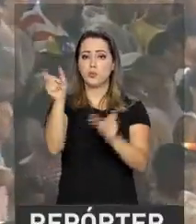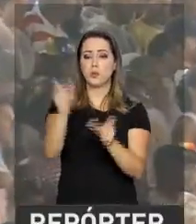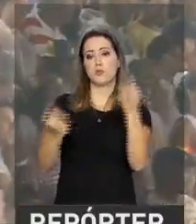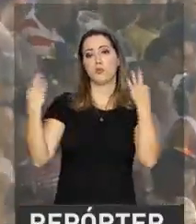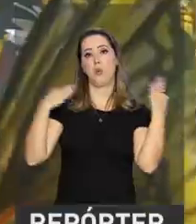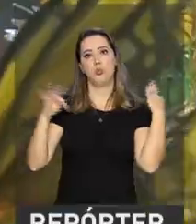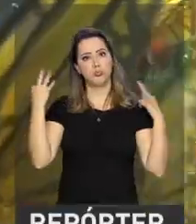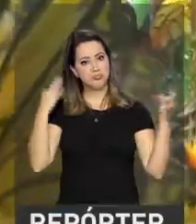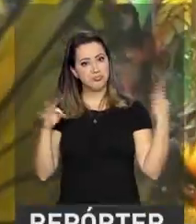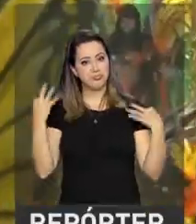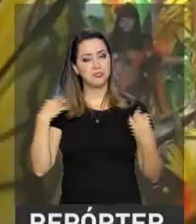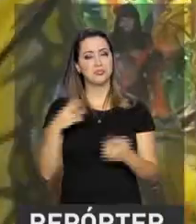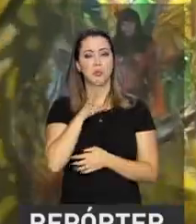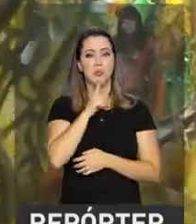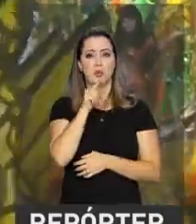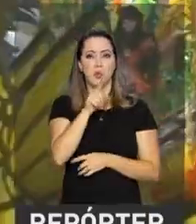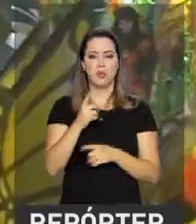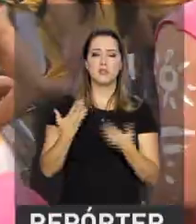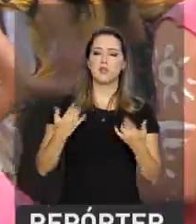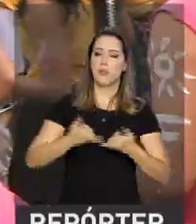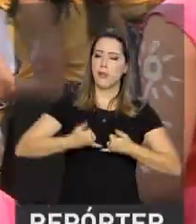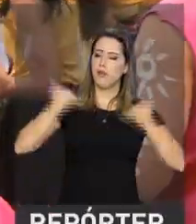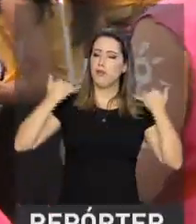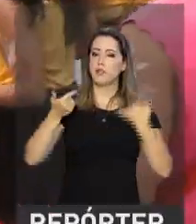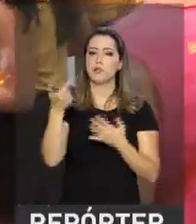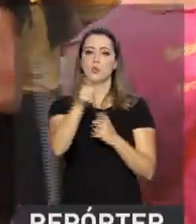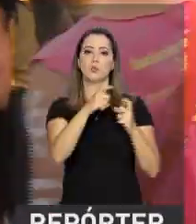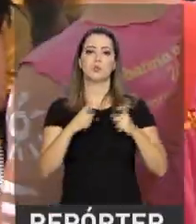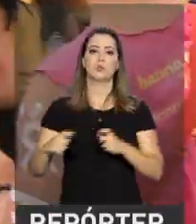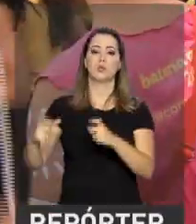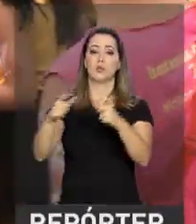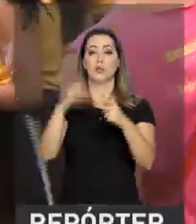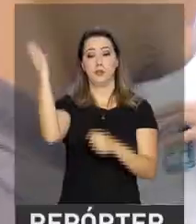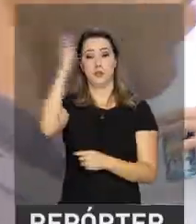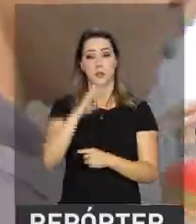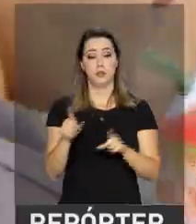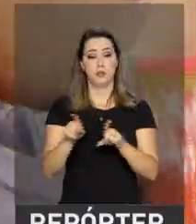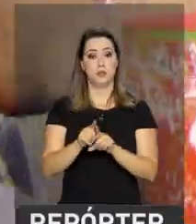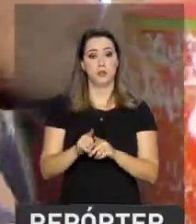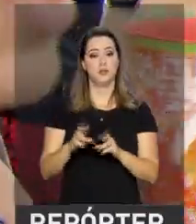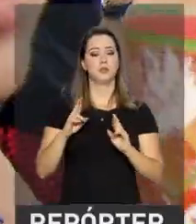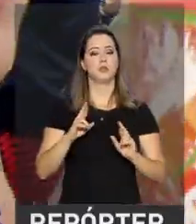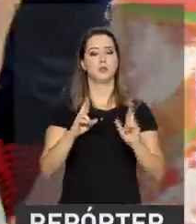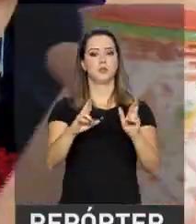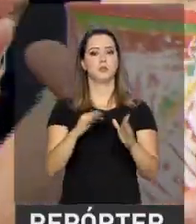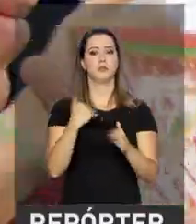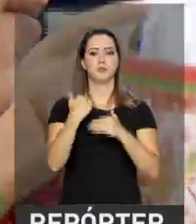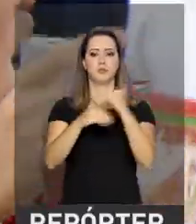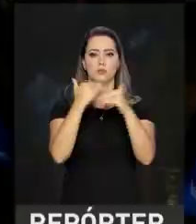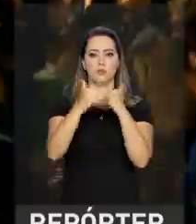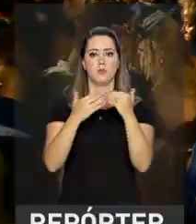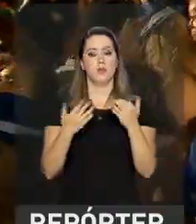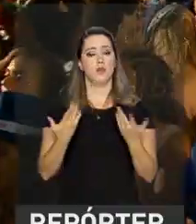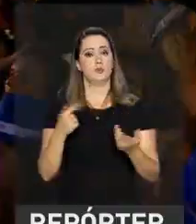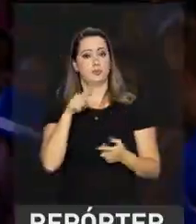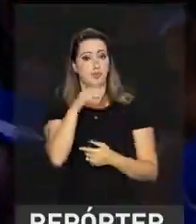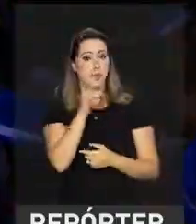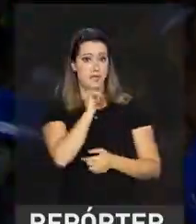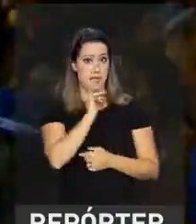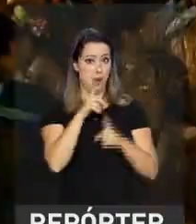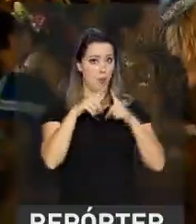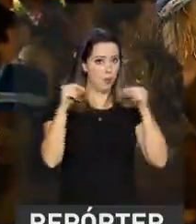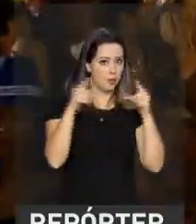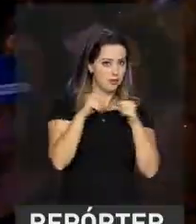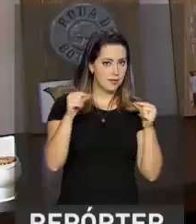das cidades conhecidas pela folia, outras regiões do país também esperam ter um carnaval maior este ano. Brasília é